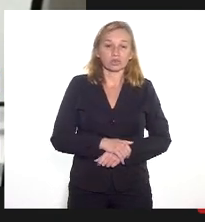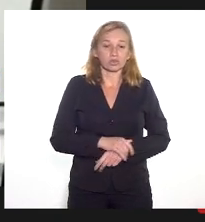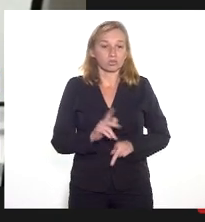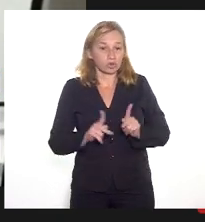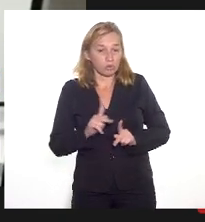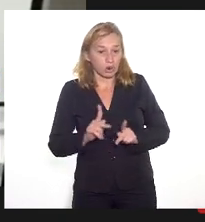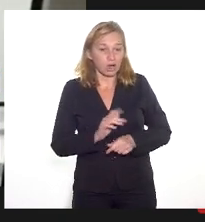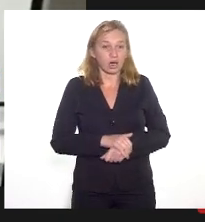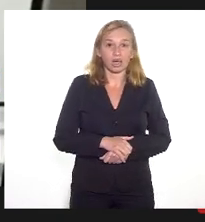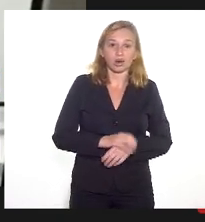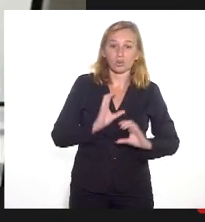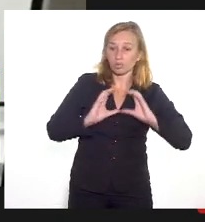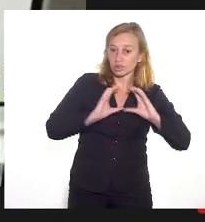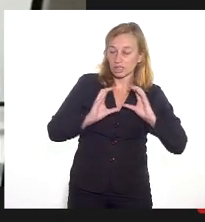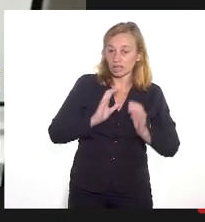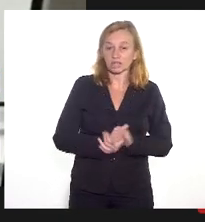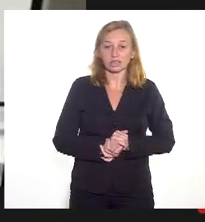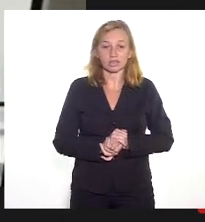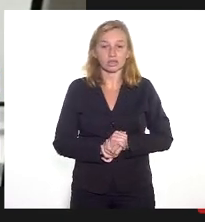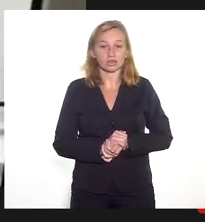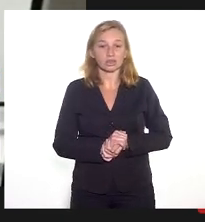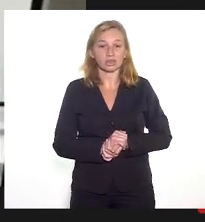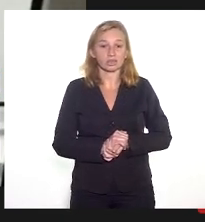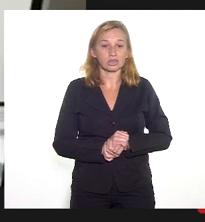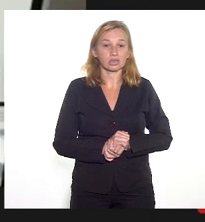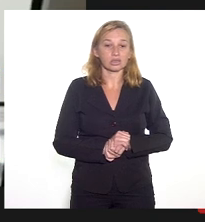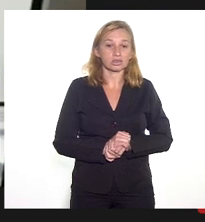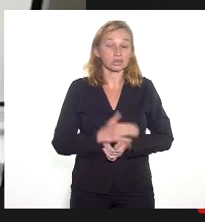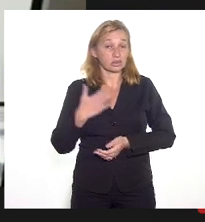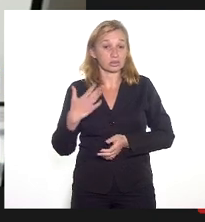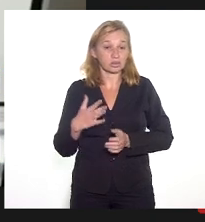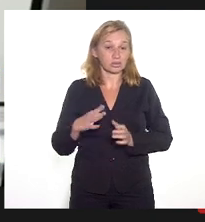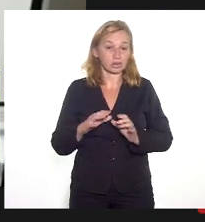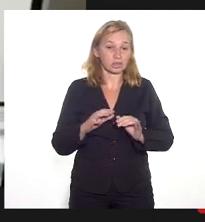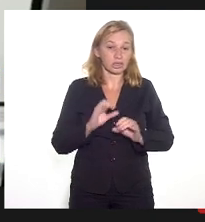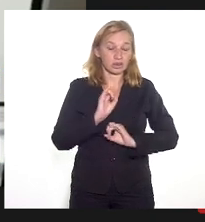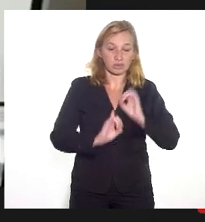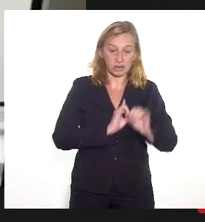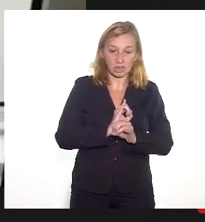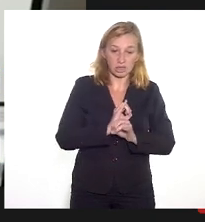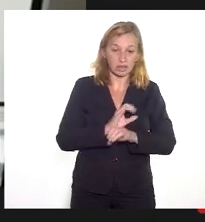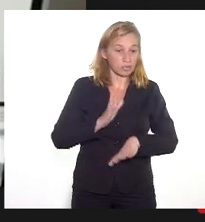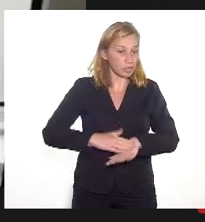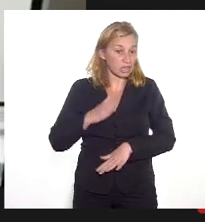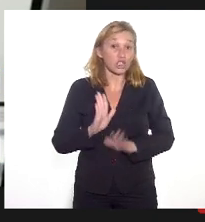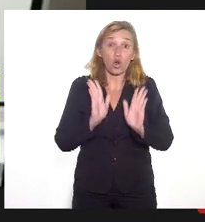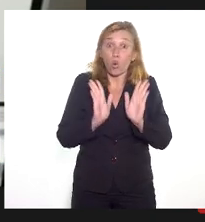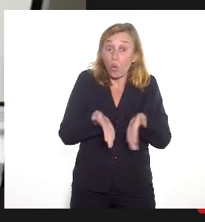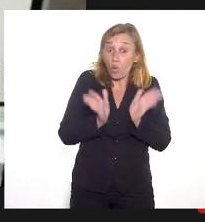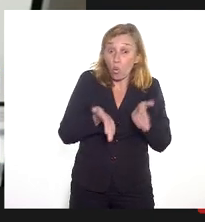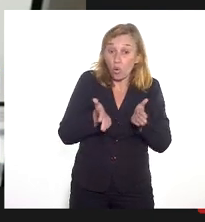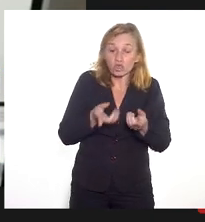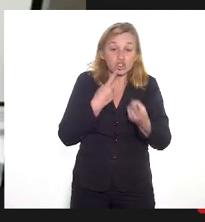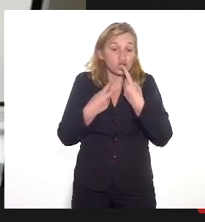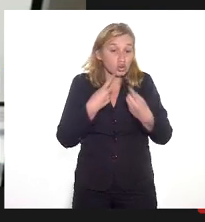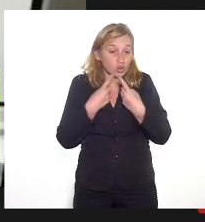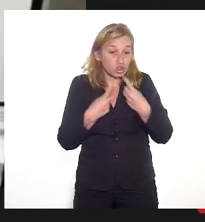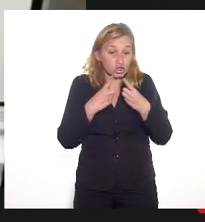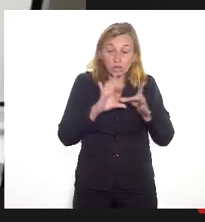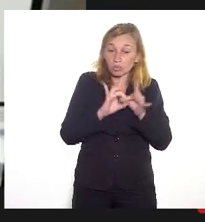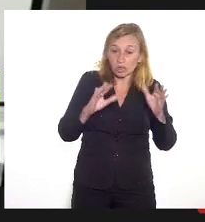comunicadores que estão na grande mídia e tudo mais. Hoje, a gente está discutindo democratização